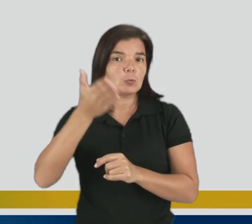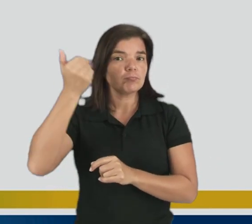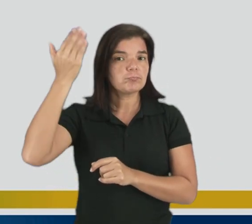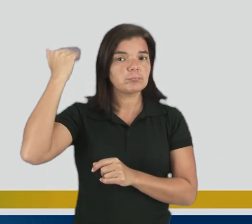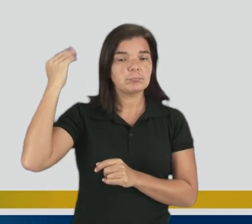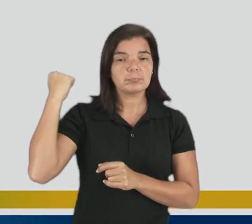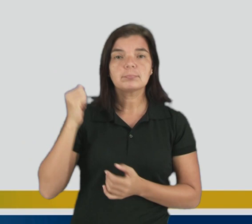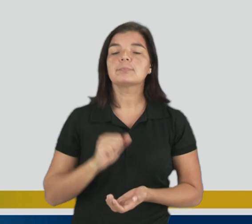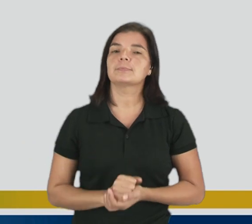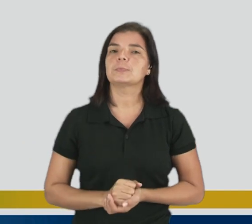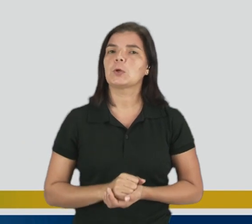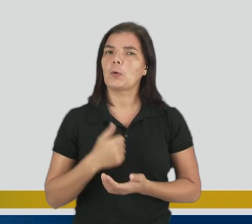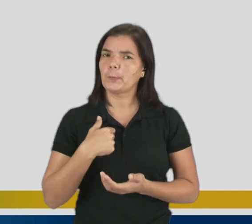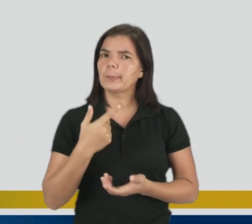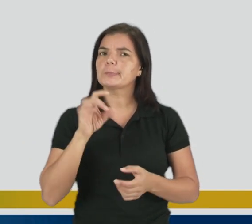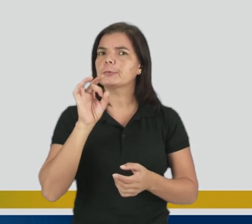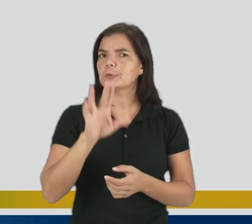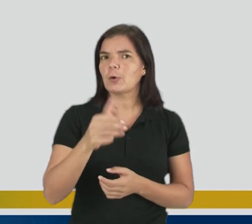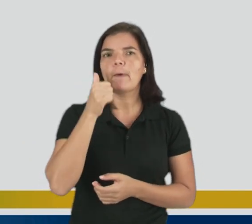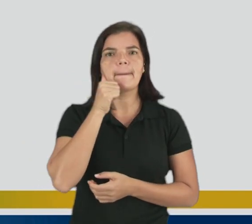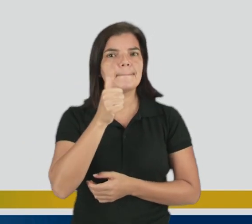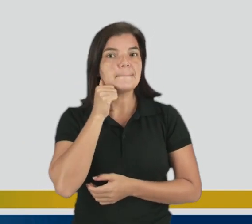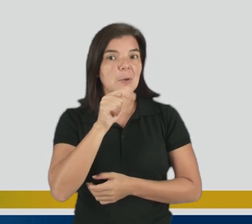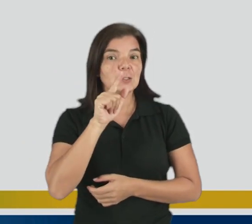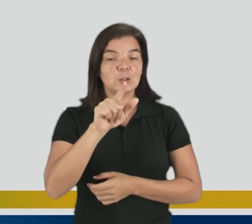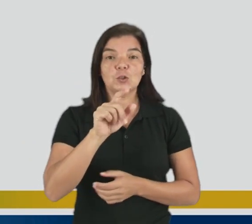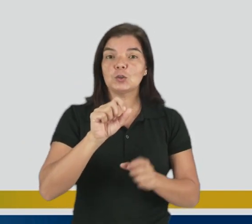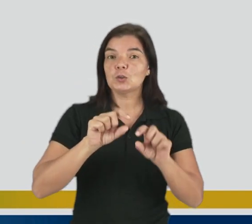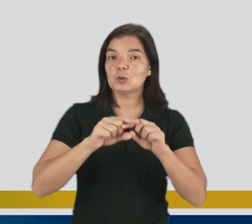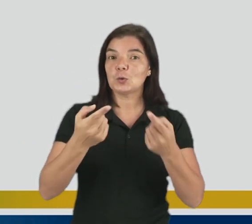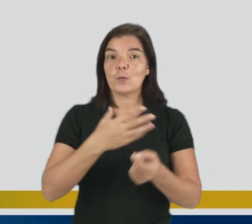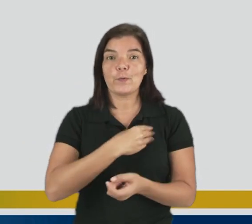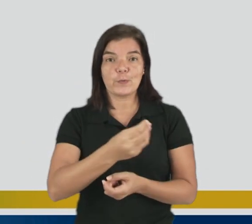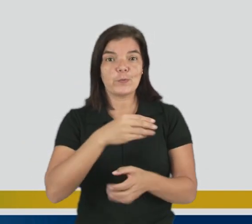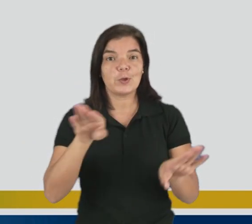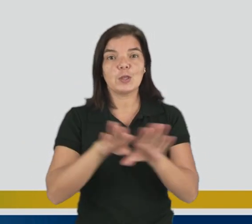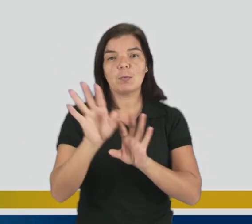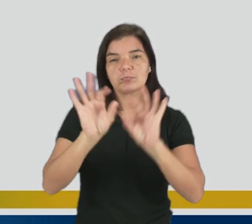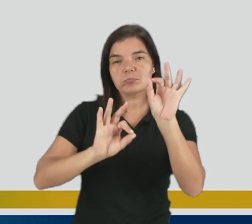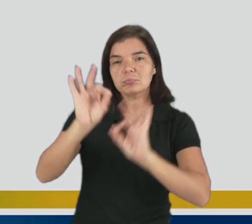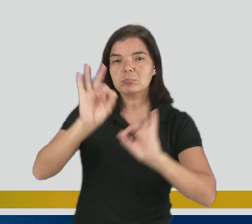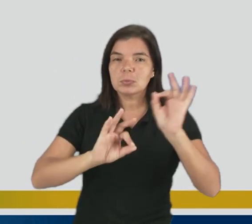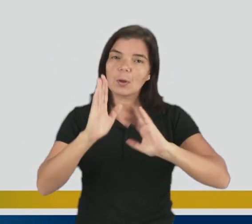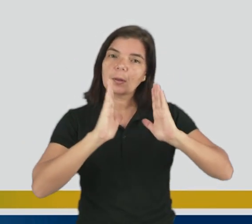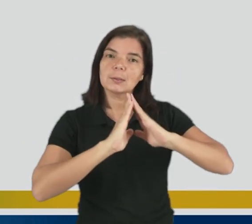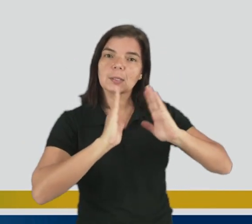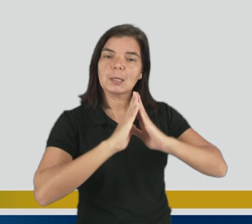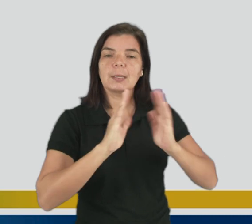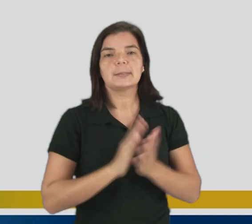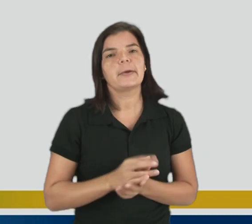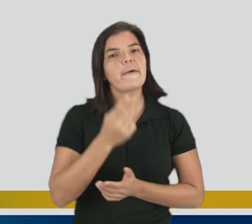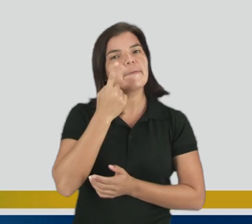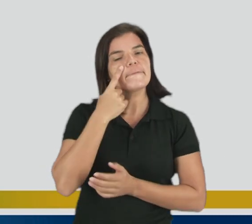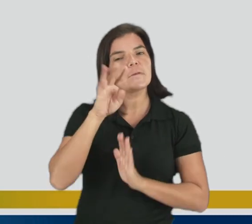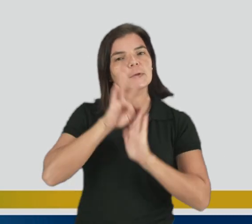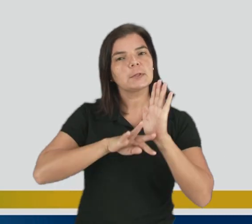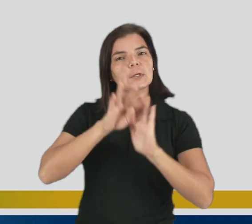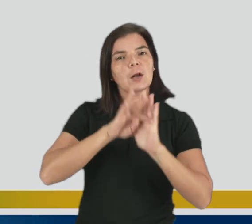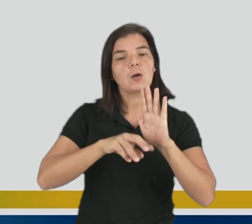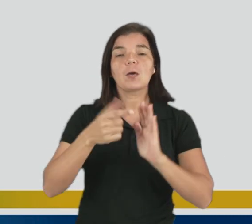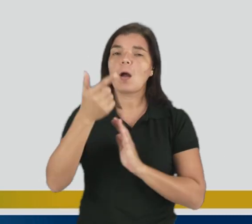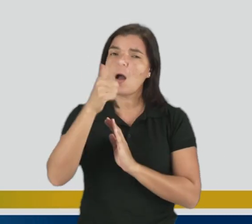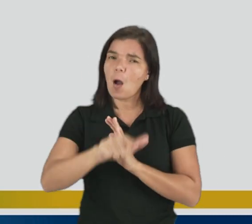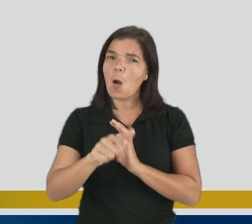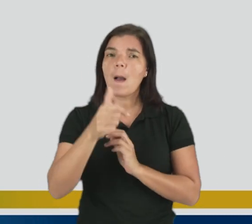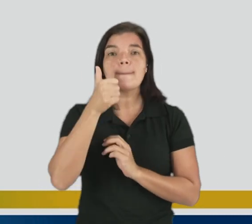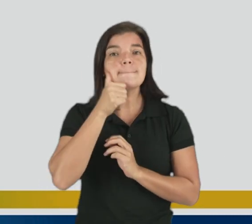tempos passados, quando bastava às mulheres se ocuparem com os filhos e com a organização doméstica. Veja que esse texto